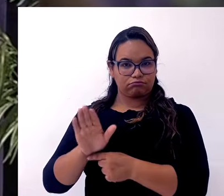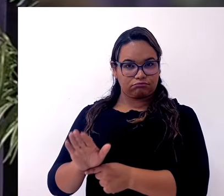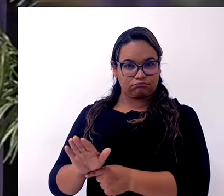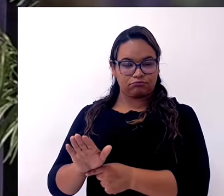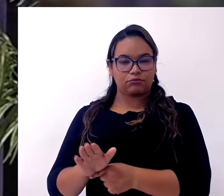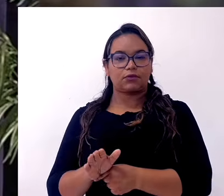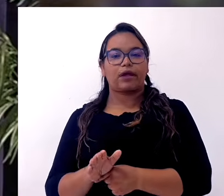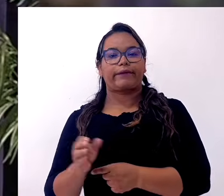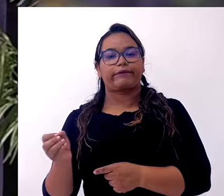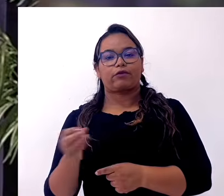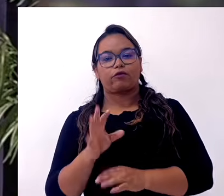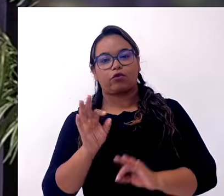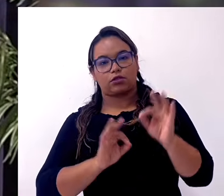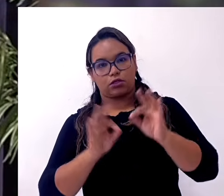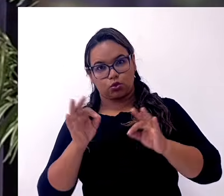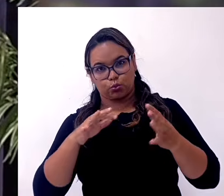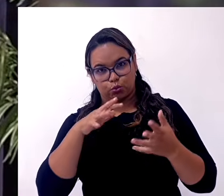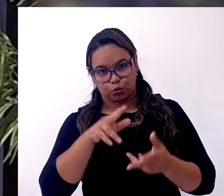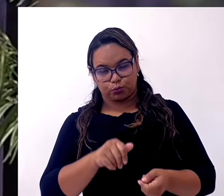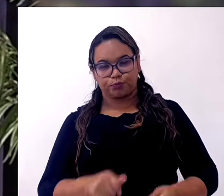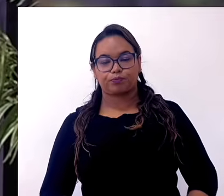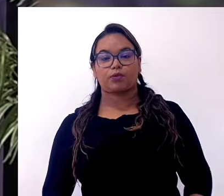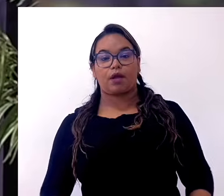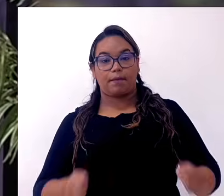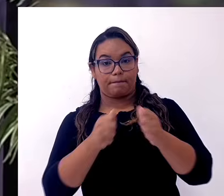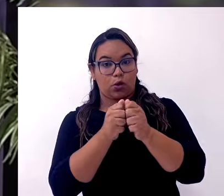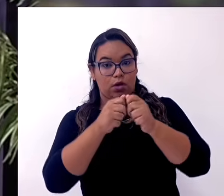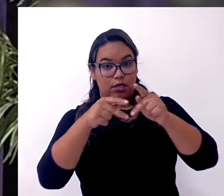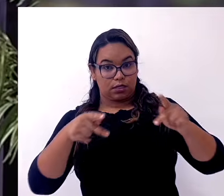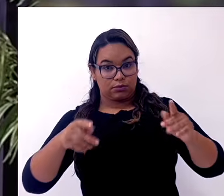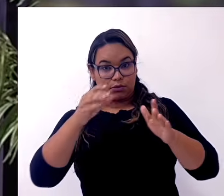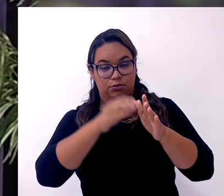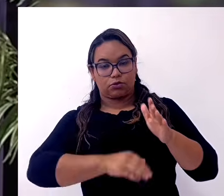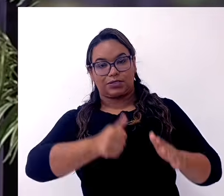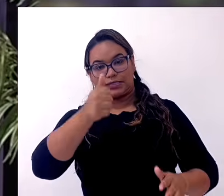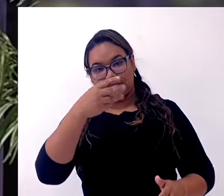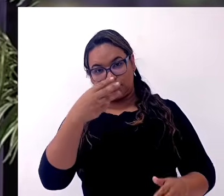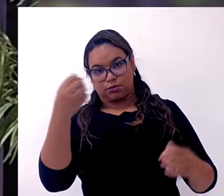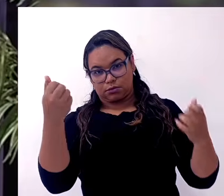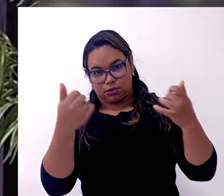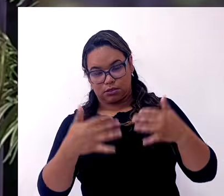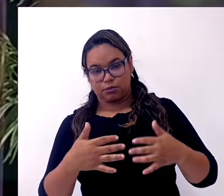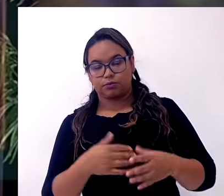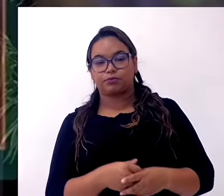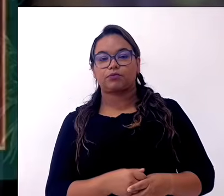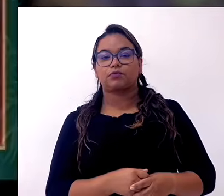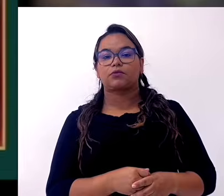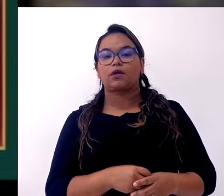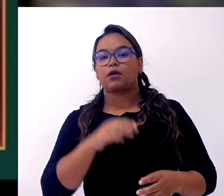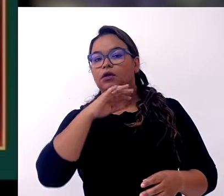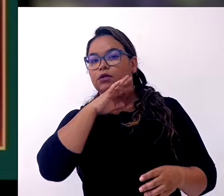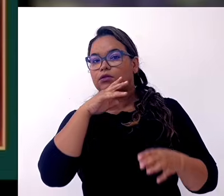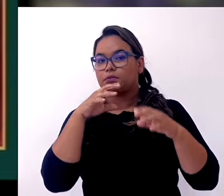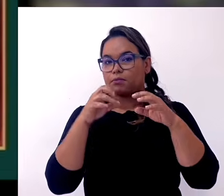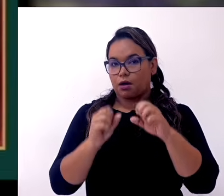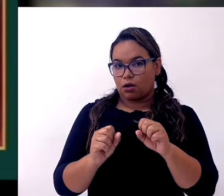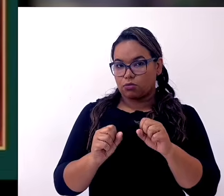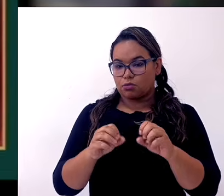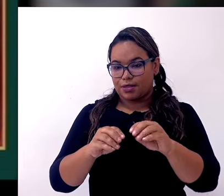a besta que sai da terra seria o poder que realizaria isso. Bush confirma isso para nós.